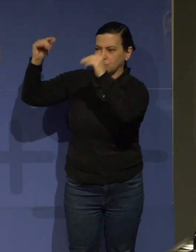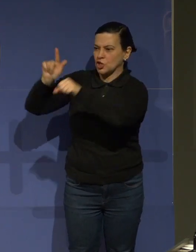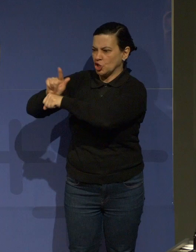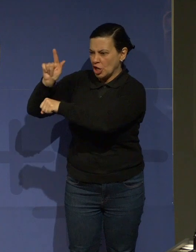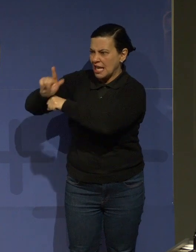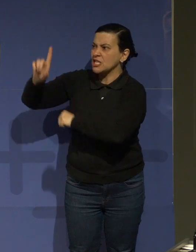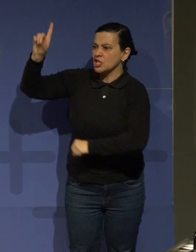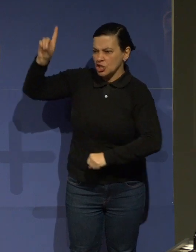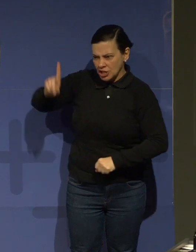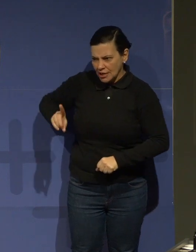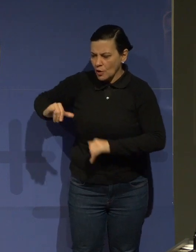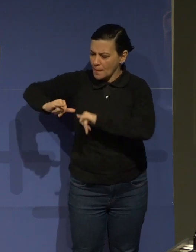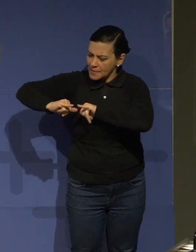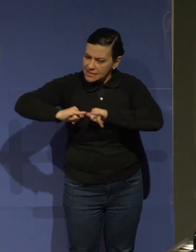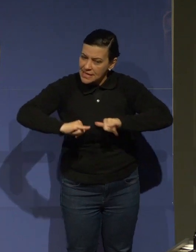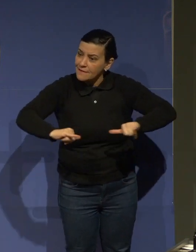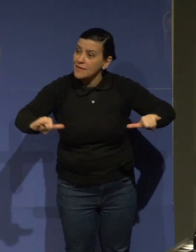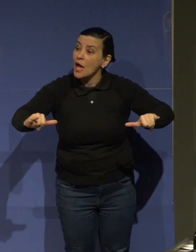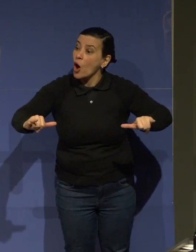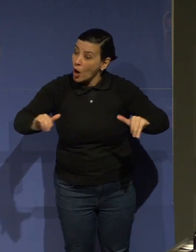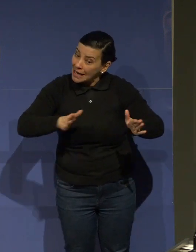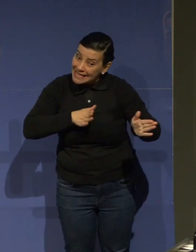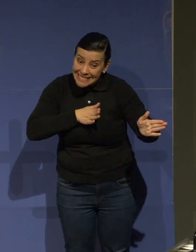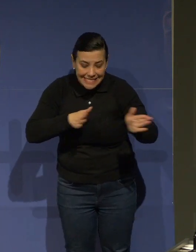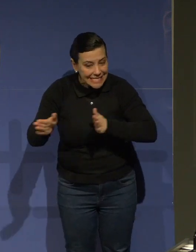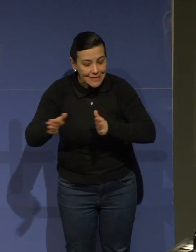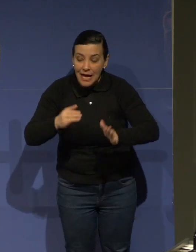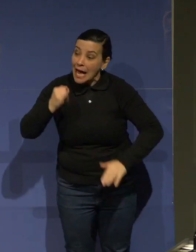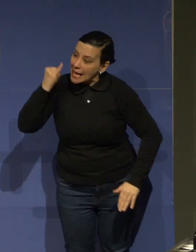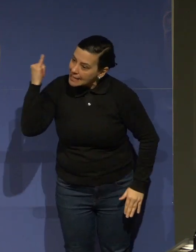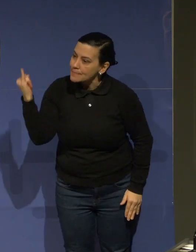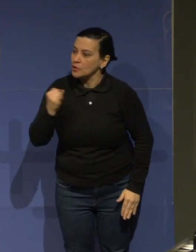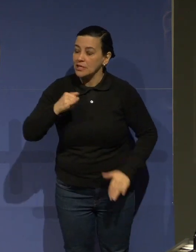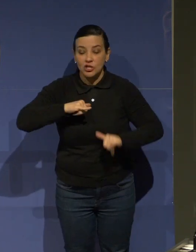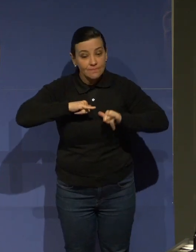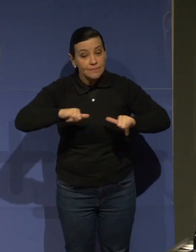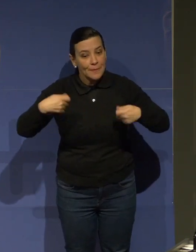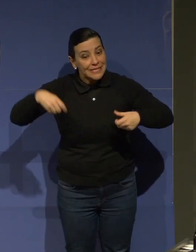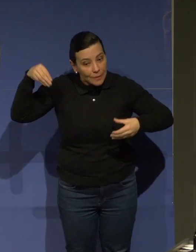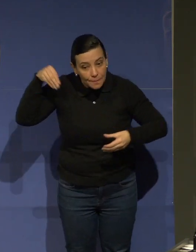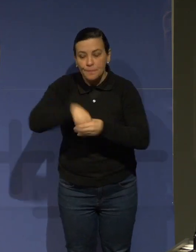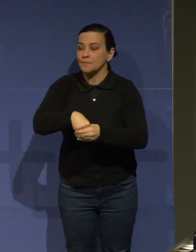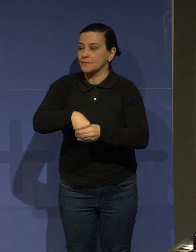acessibilidade é um requerimento aqui, a gente precisa implementar isso.